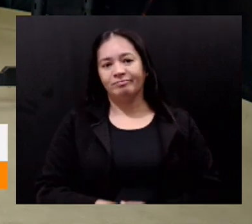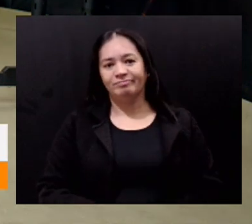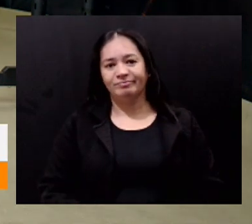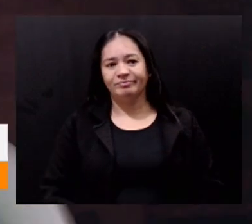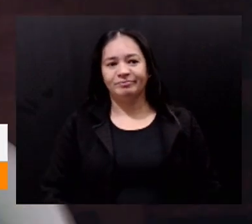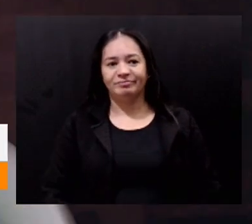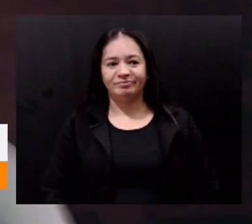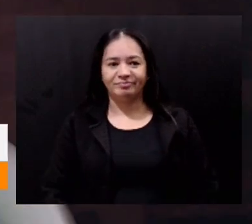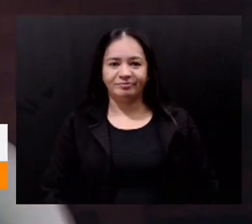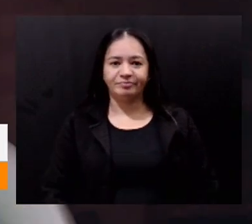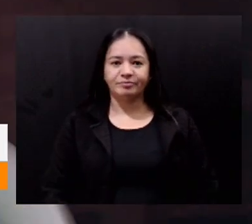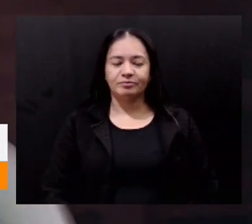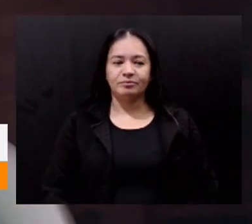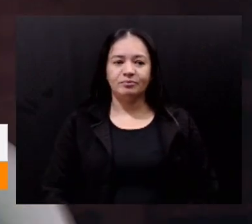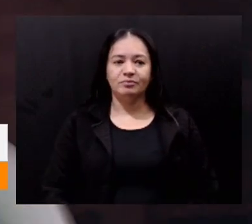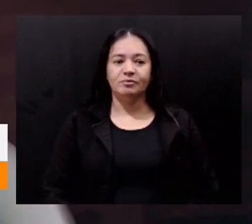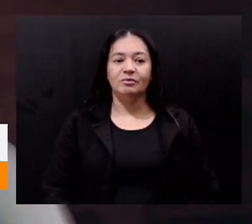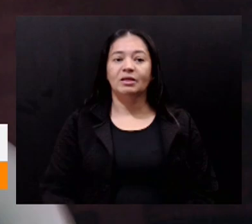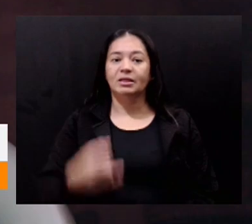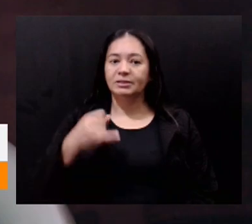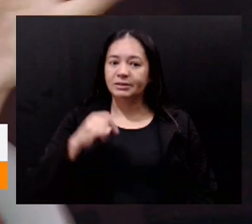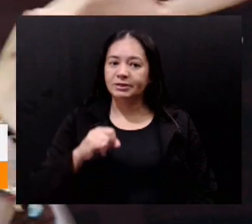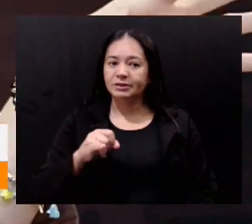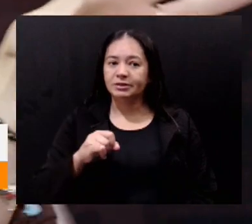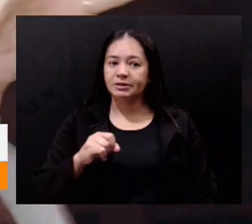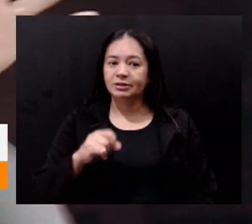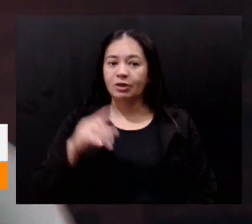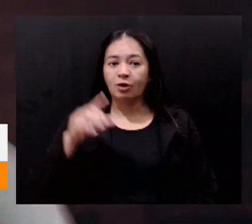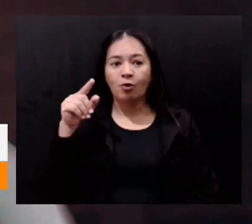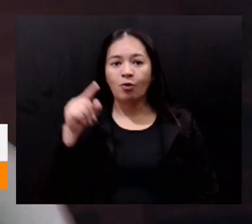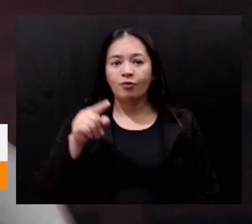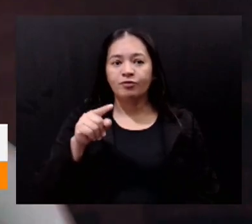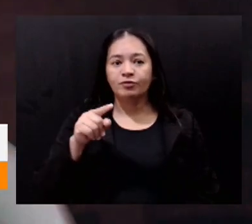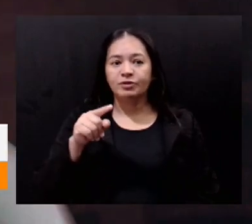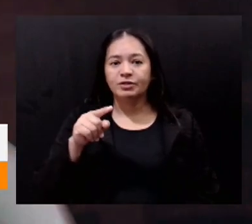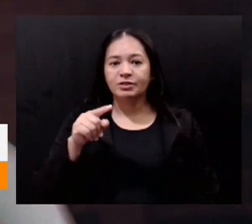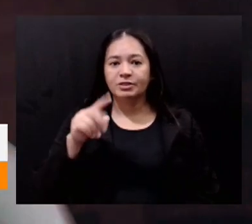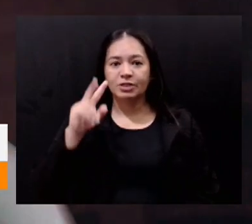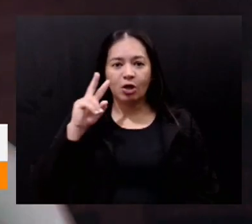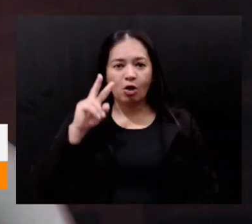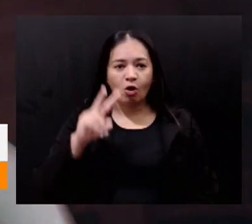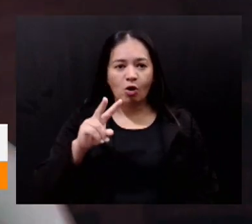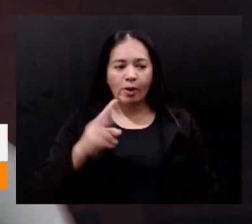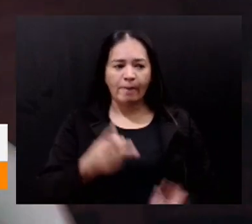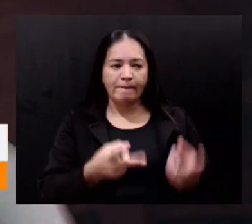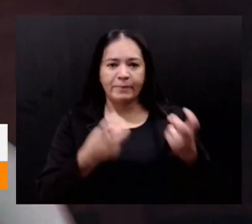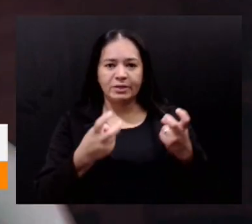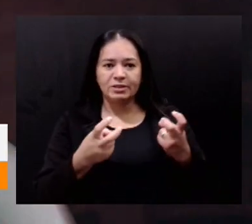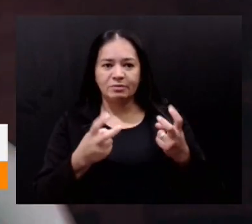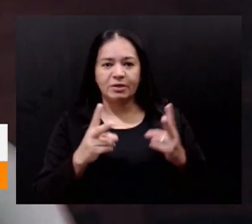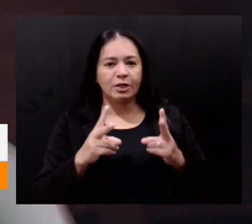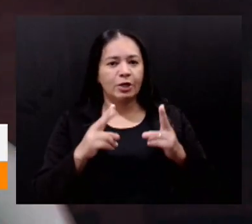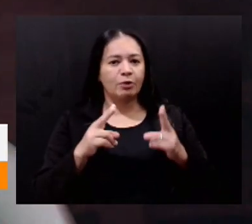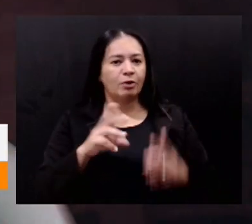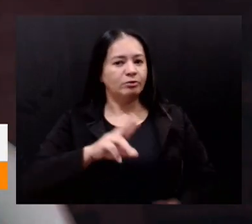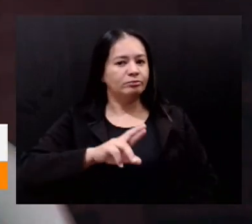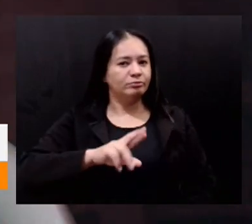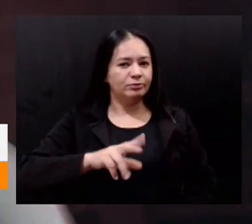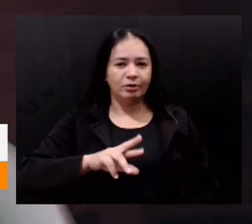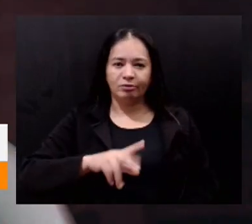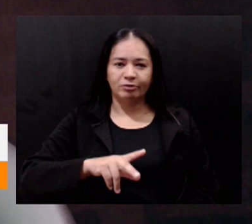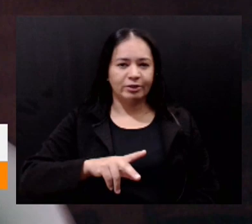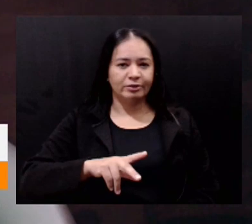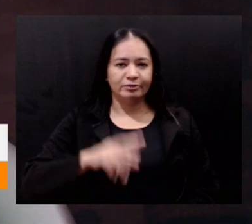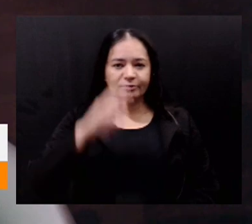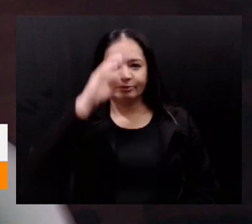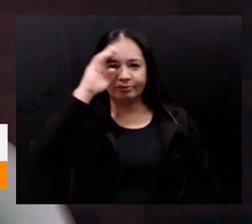quando você passa a olhar e você identificou que não é mais aquela amizade, não é mais tão duradoura, não é tão boa